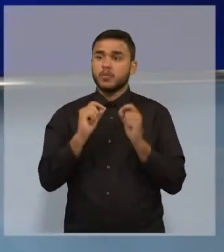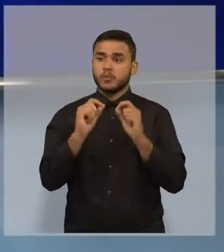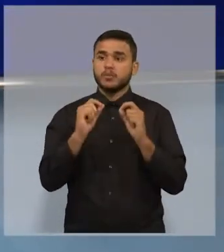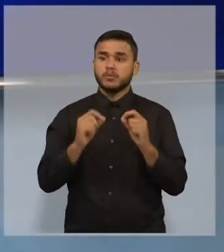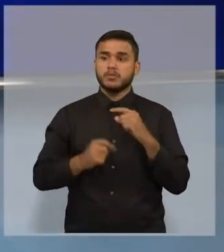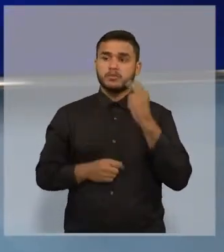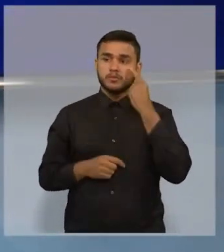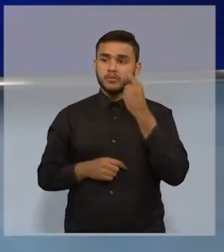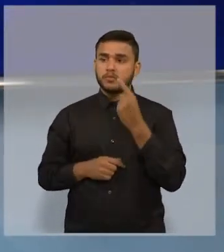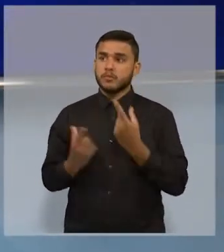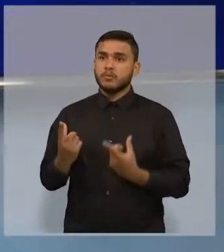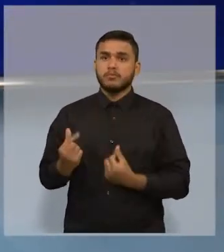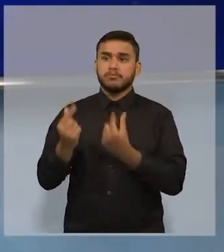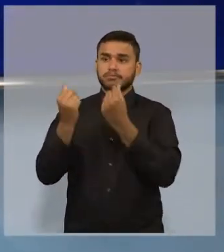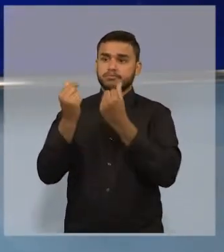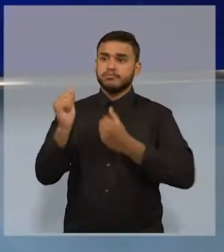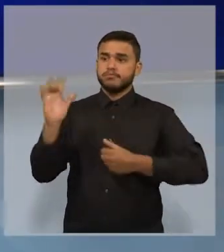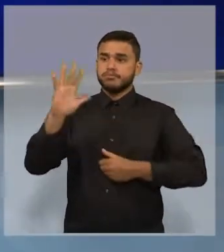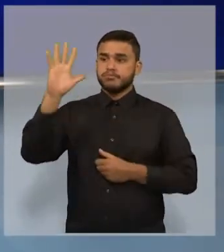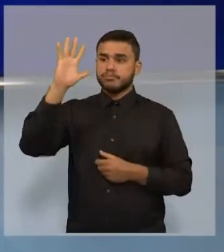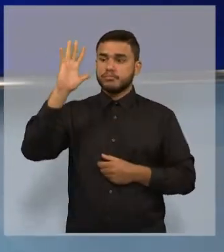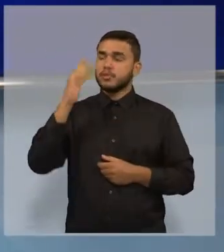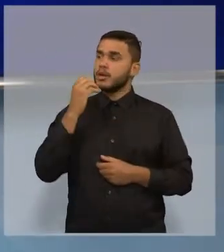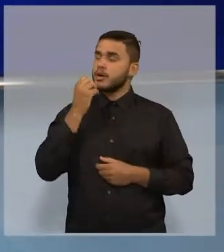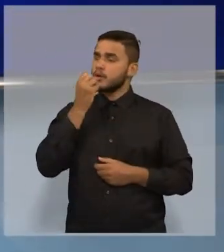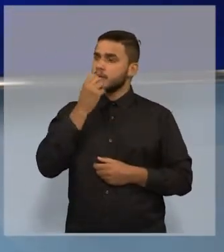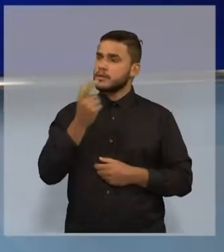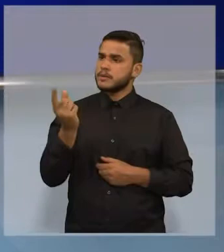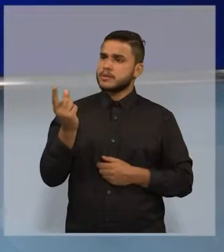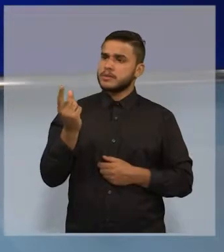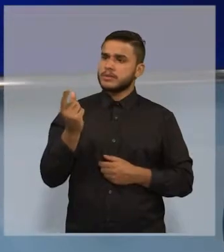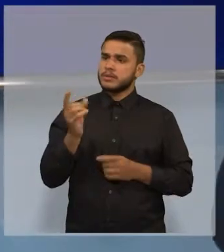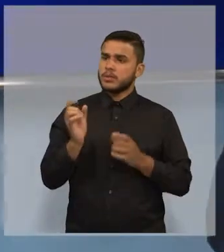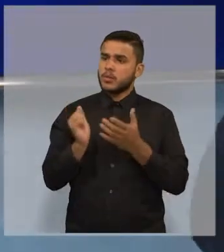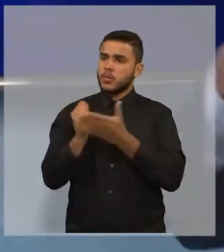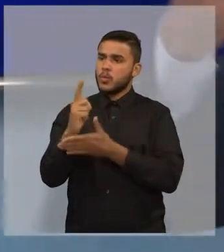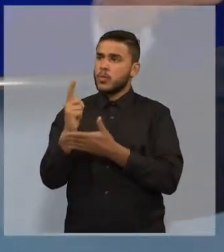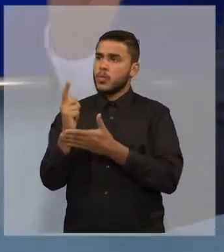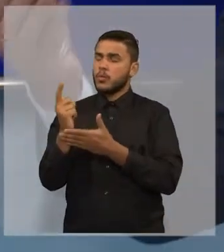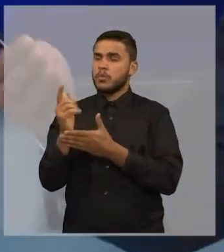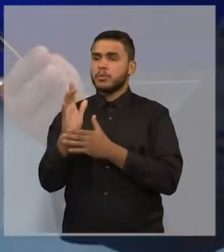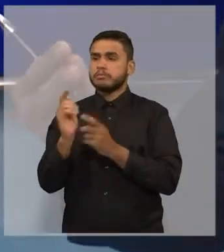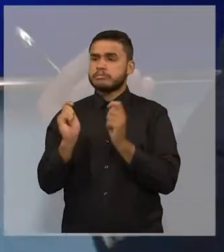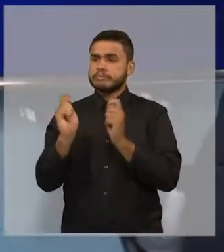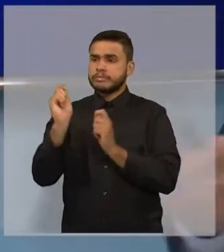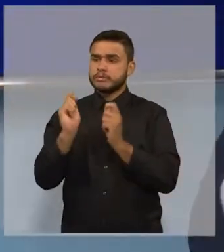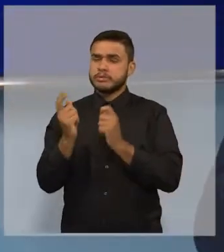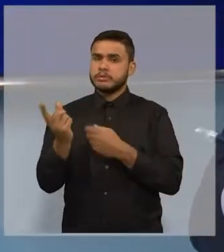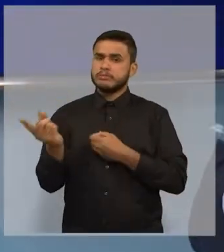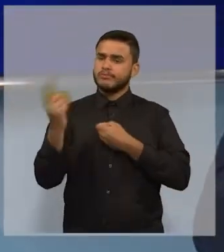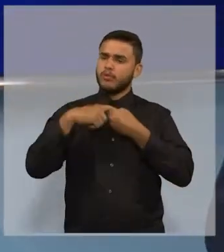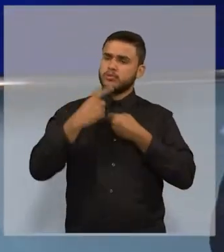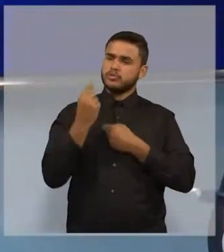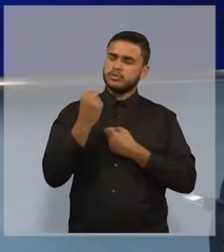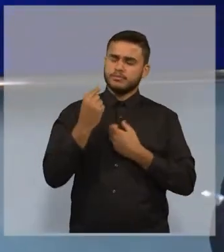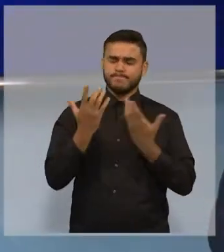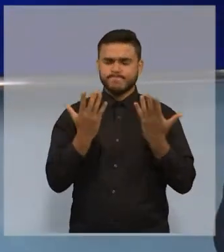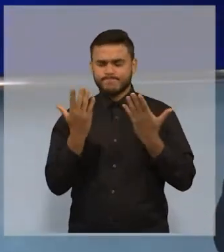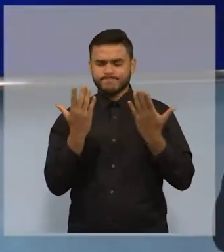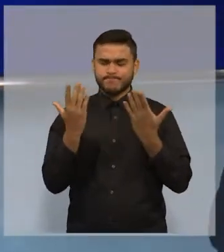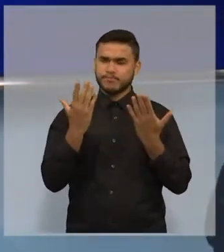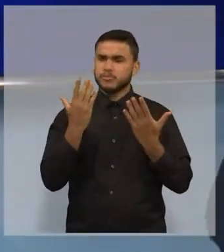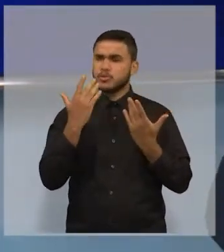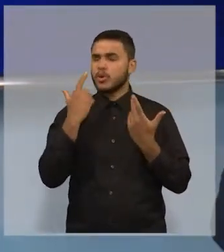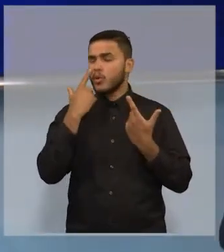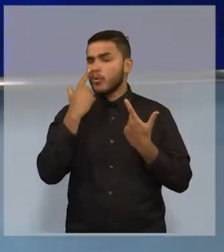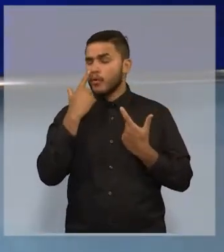está caracterizado aí uma compra de subfaturamento e venda em superfaturamento, que era para poder legitimar esses recursos.